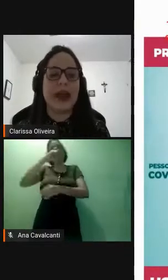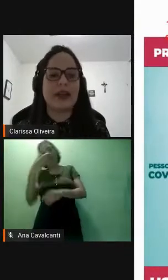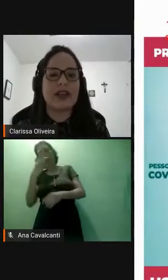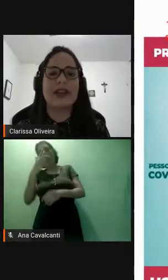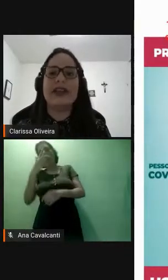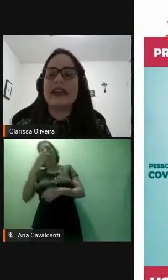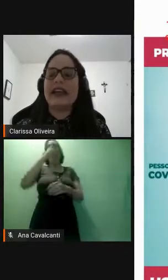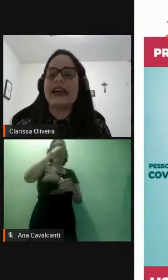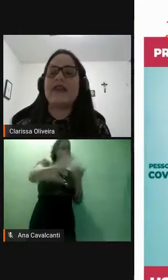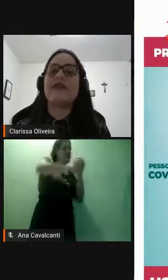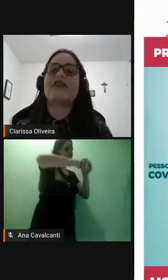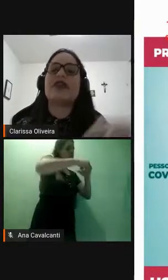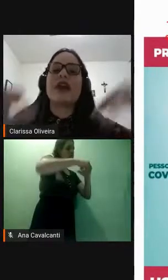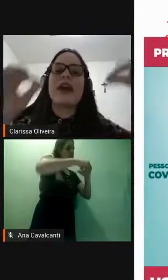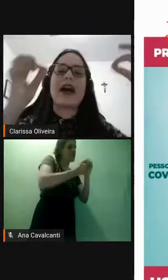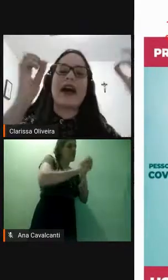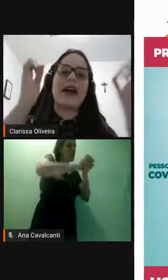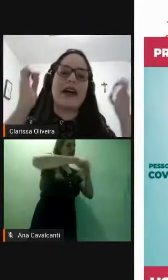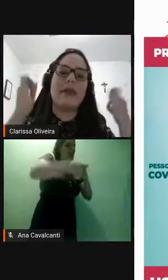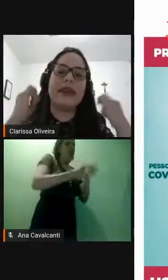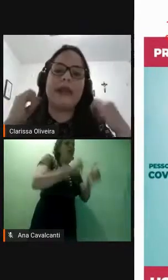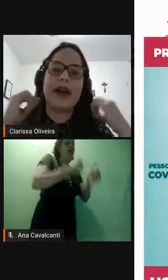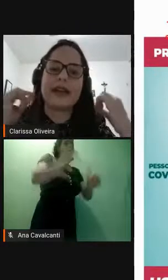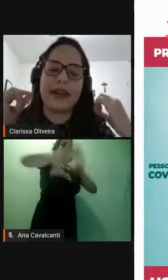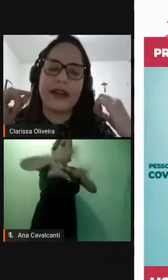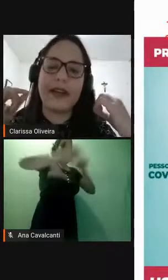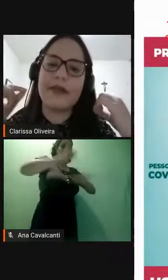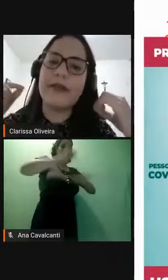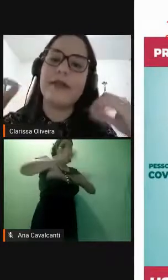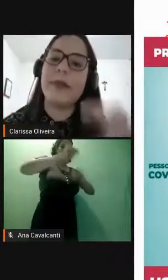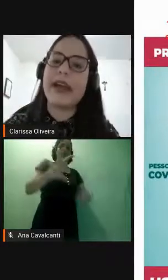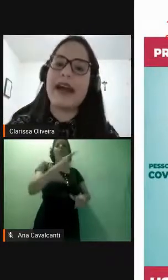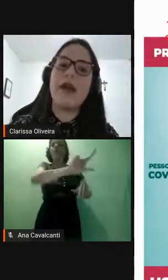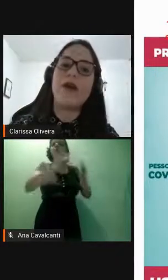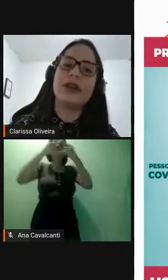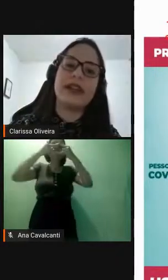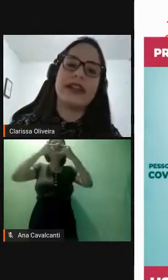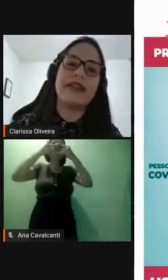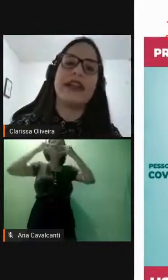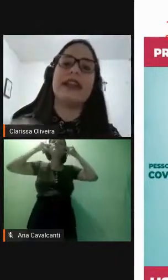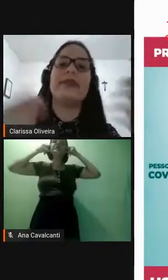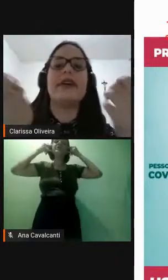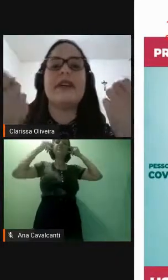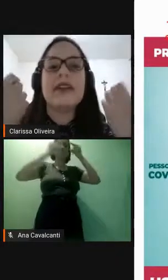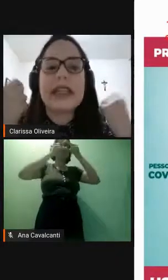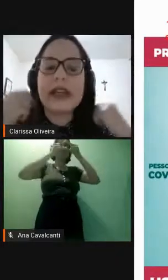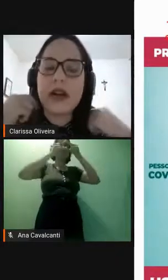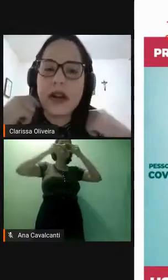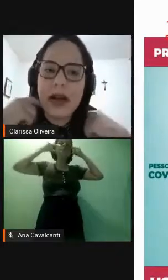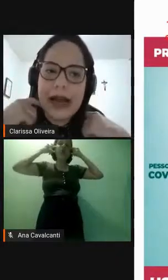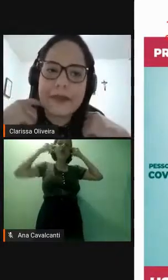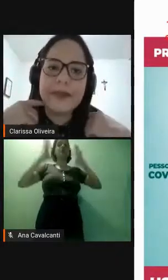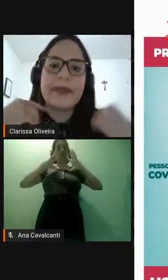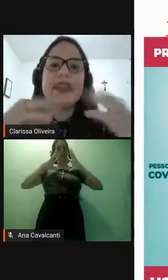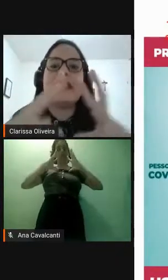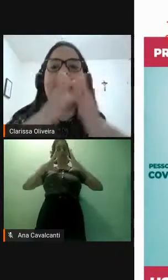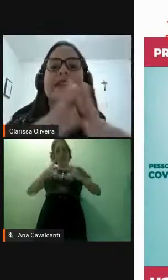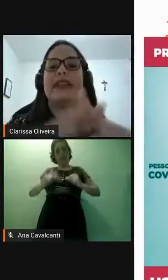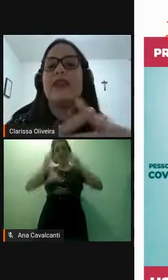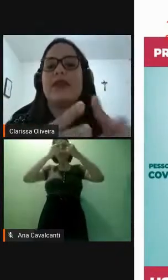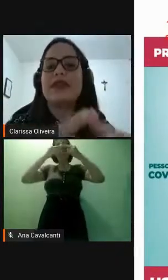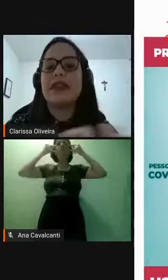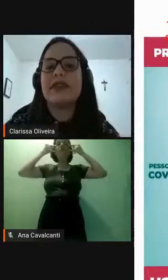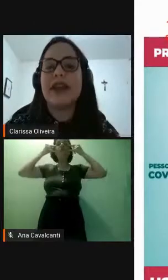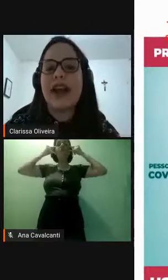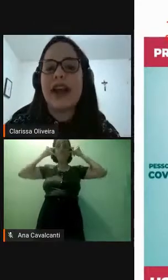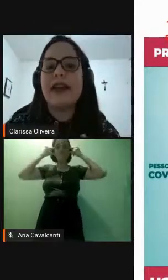que eu tirei a máscara, e aí eu vou trocar a minha máscara, né? Vou pegar outra que estava limpa e colocar. E